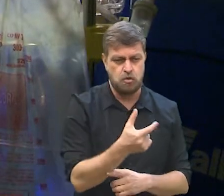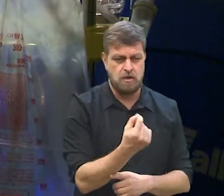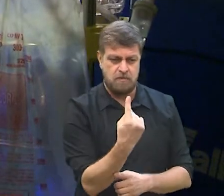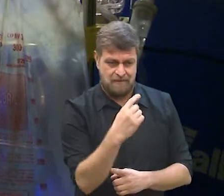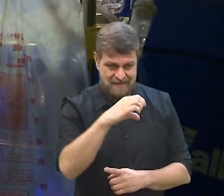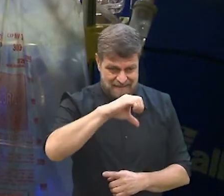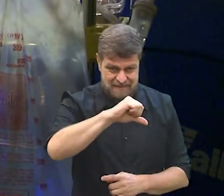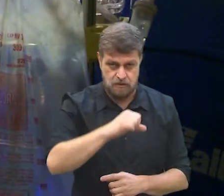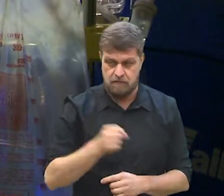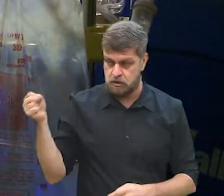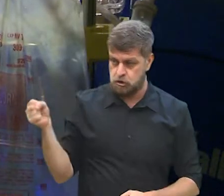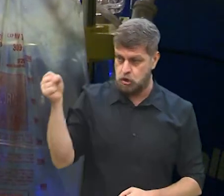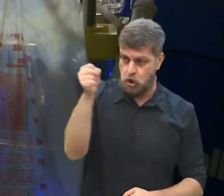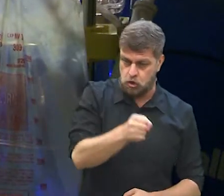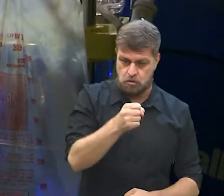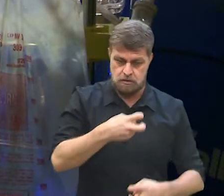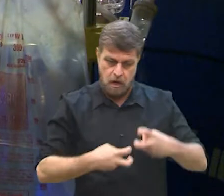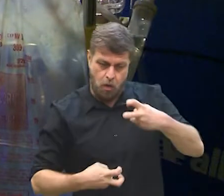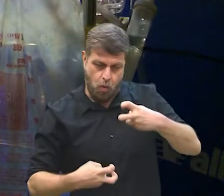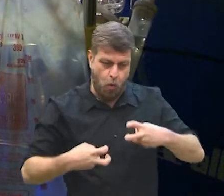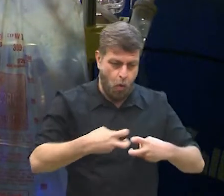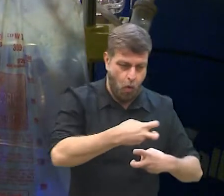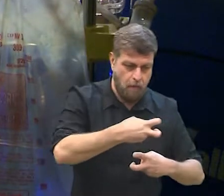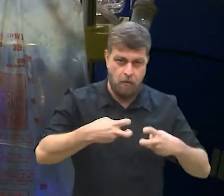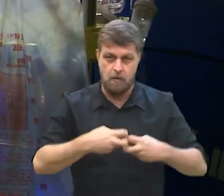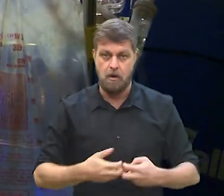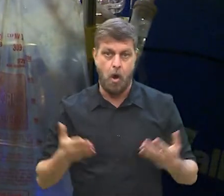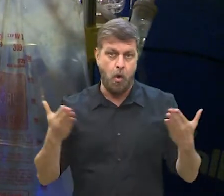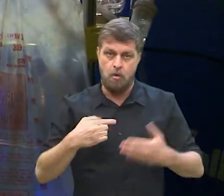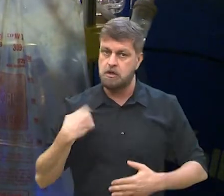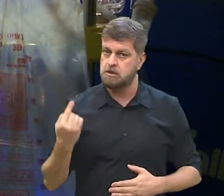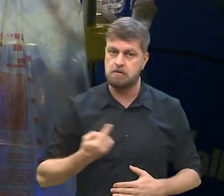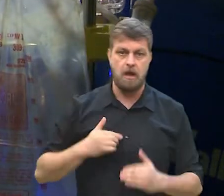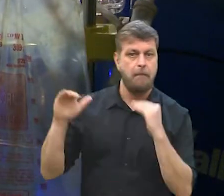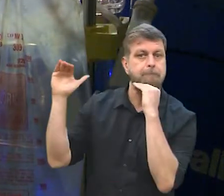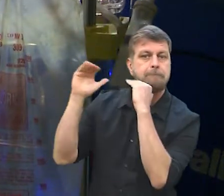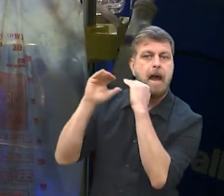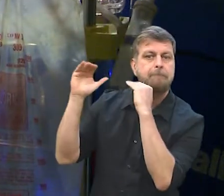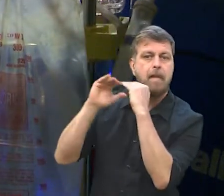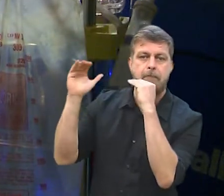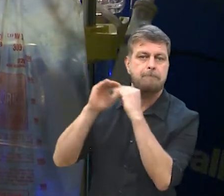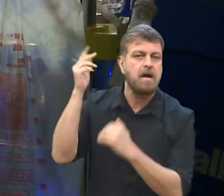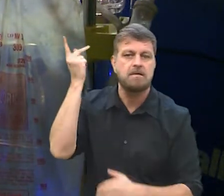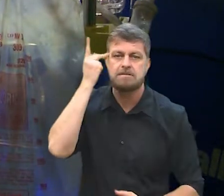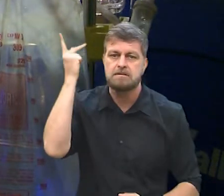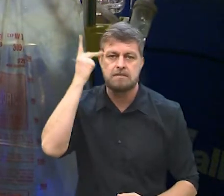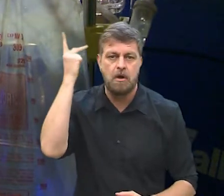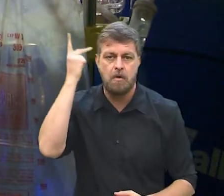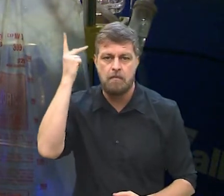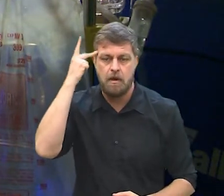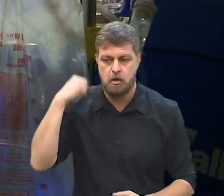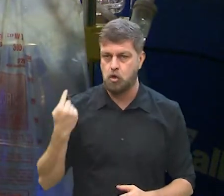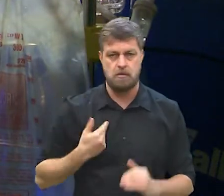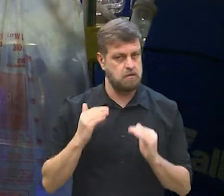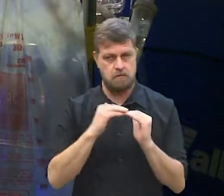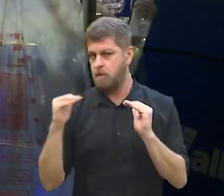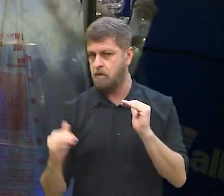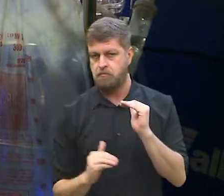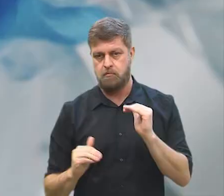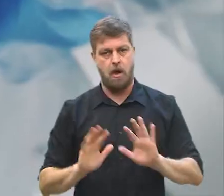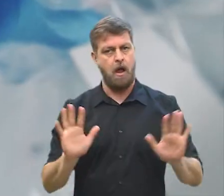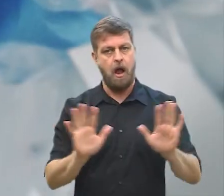trouxe o robô para cá, então a gente pode dizer que hoje nós estamos, e é o mesmo robô que tem em São Paulo, então hoje nós não temos nenhuma diferença em relação a